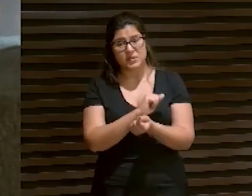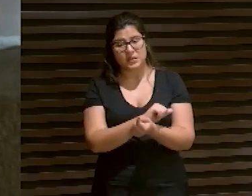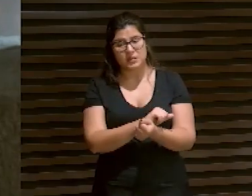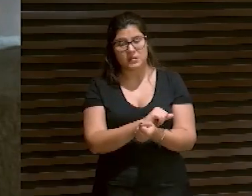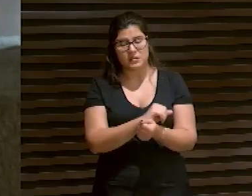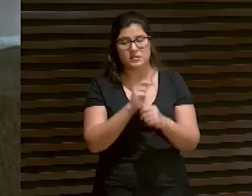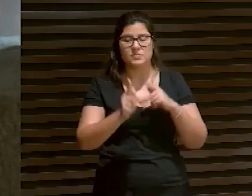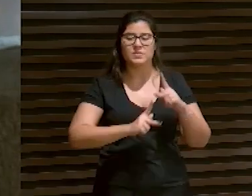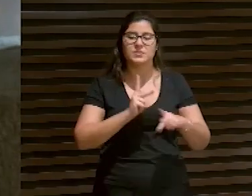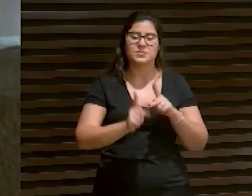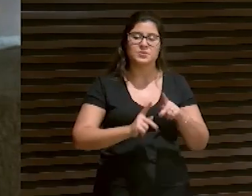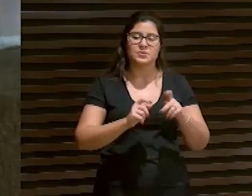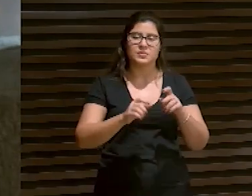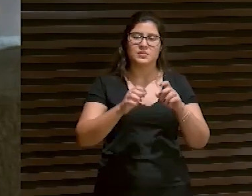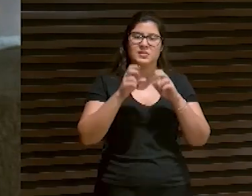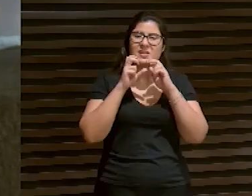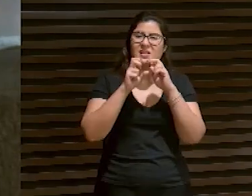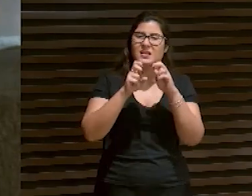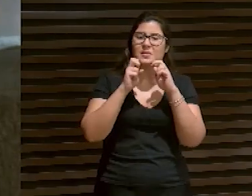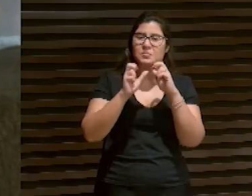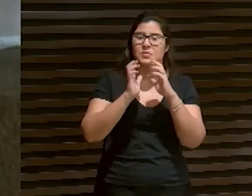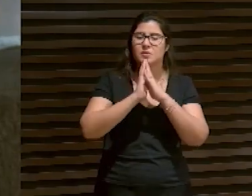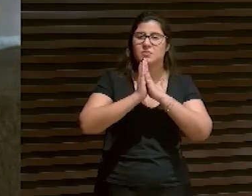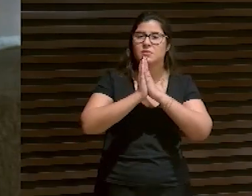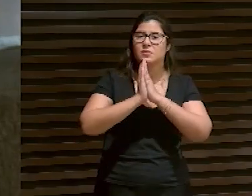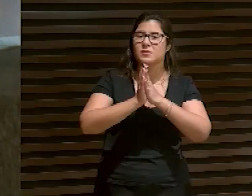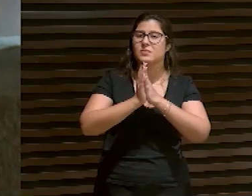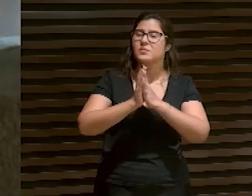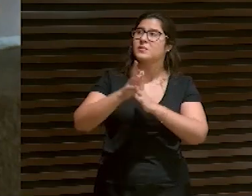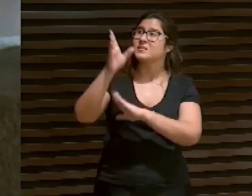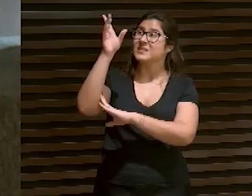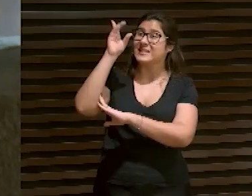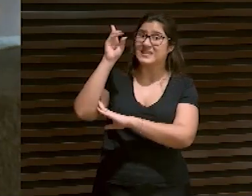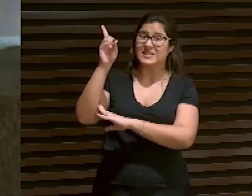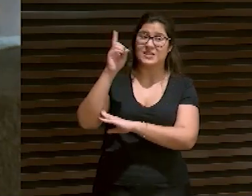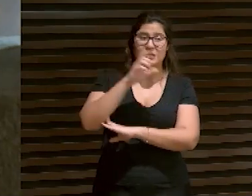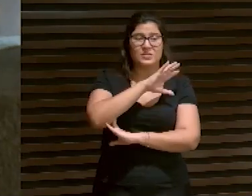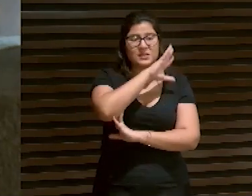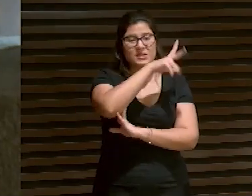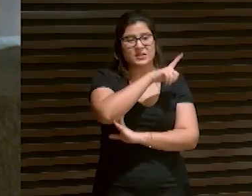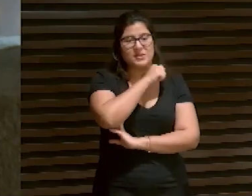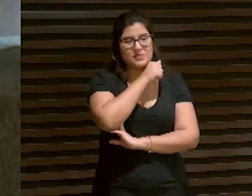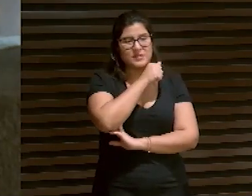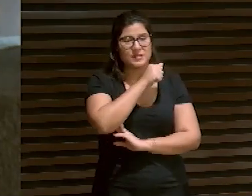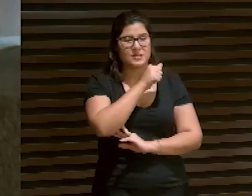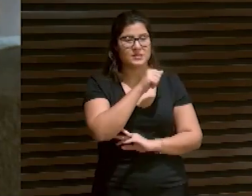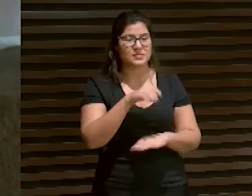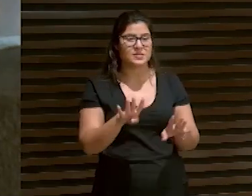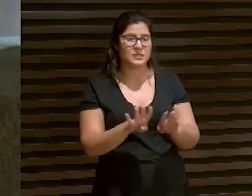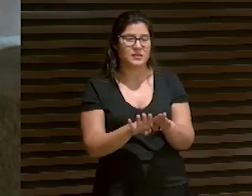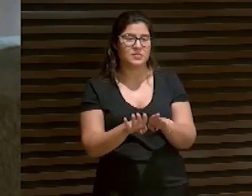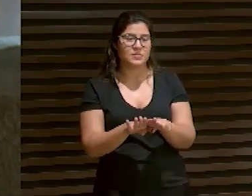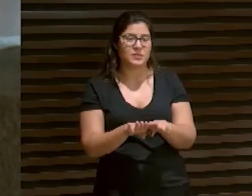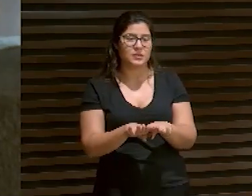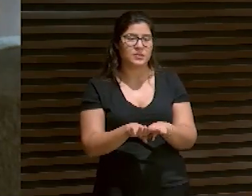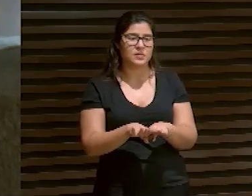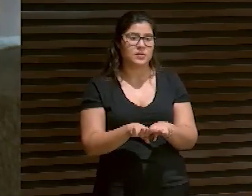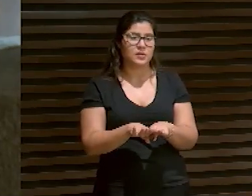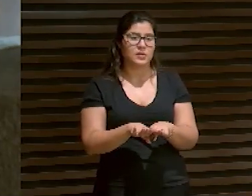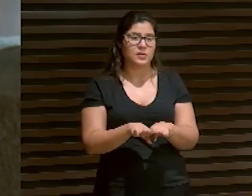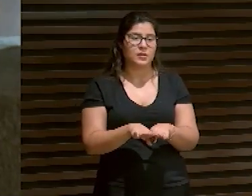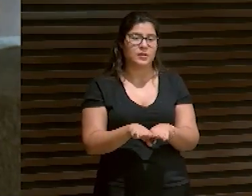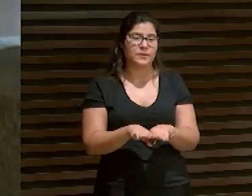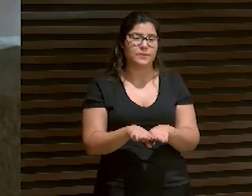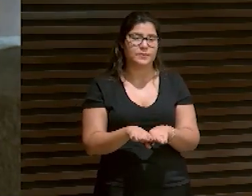clamando a Deus. 40 dias aqueles animais em jejum. Imagina o barulho que eles não faziam. E